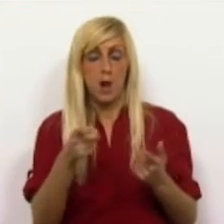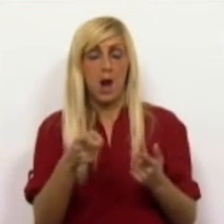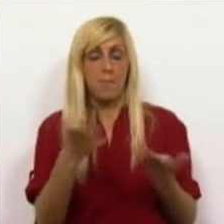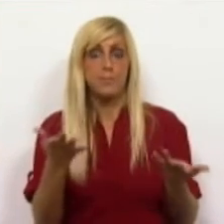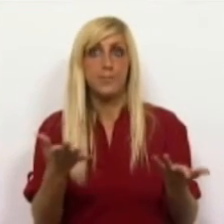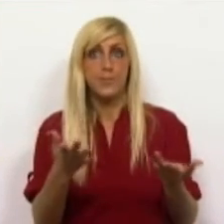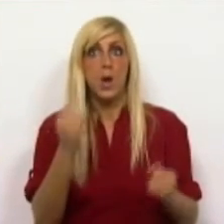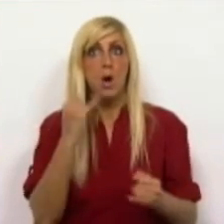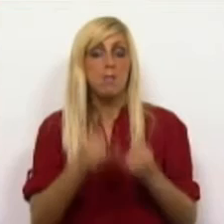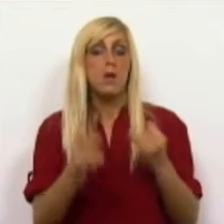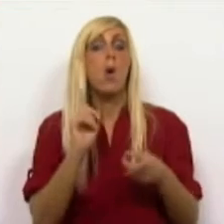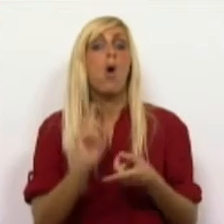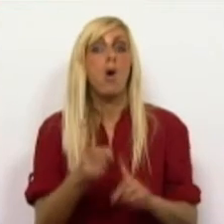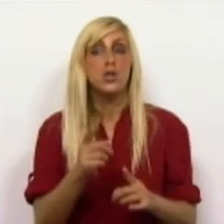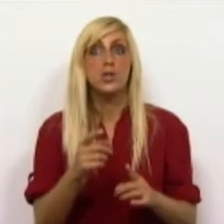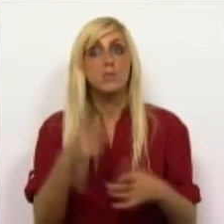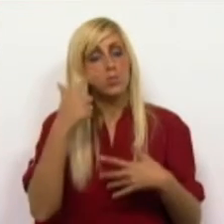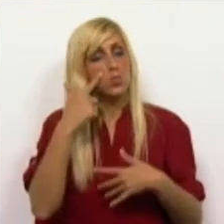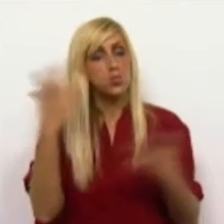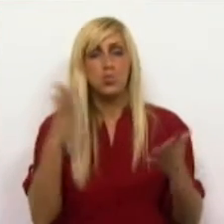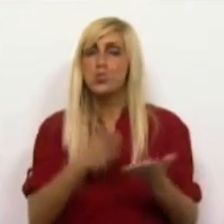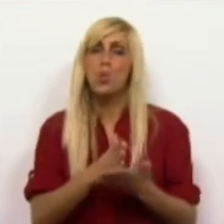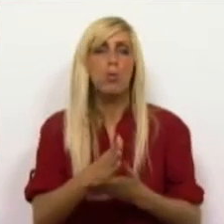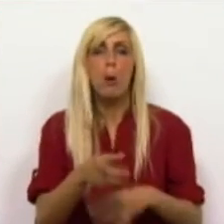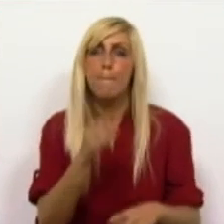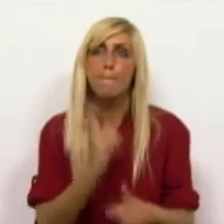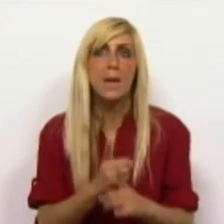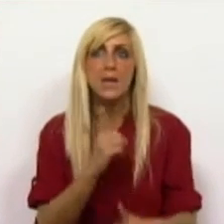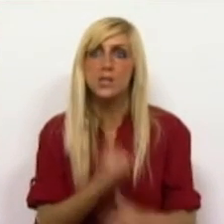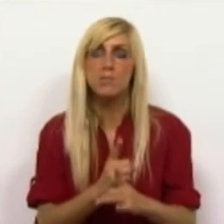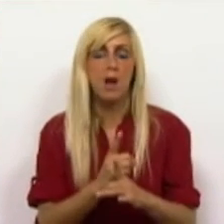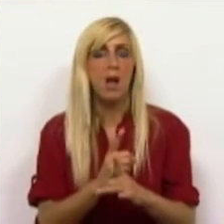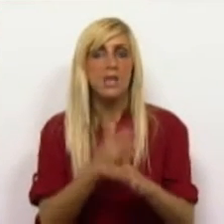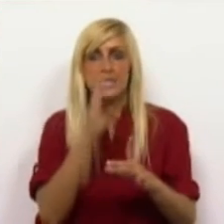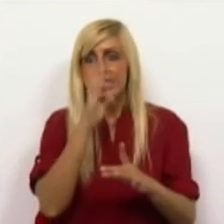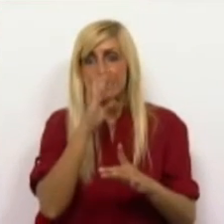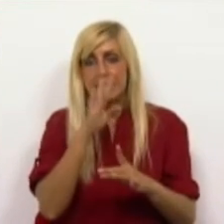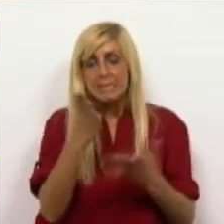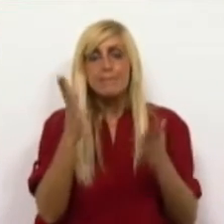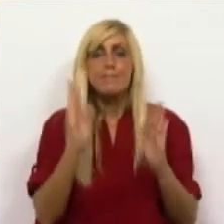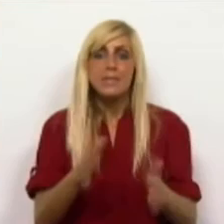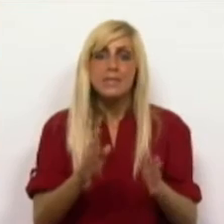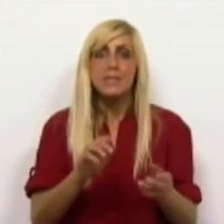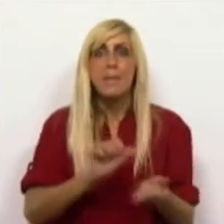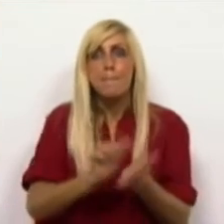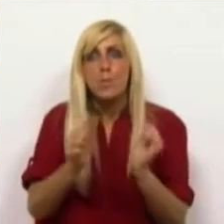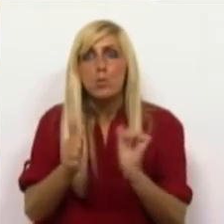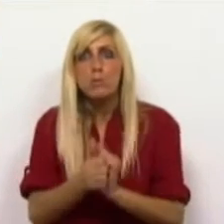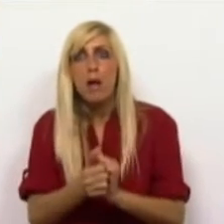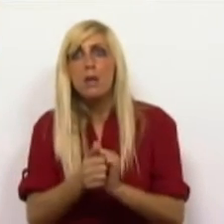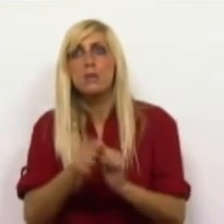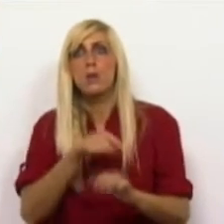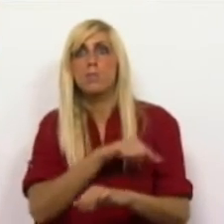Primeiro-Ministro. O perigo de tudo continuar na mesma sempre que é necessário proceder a mudanças demoradas e